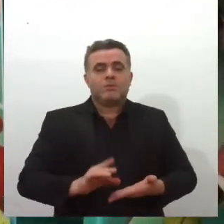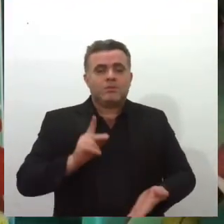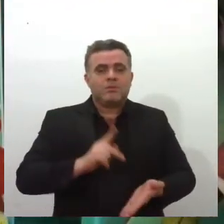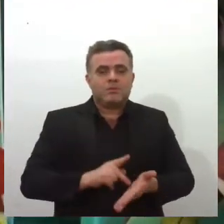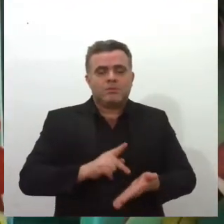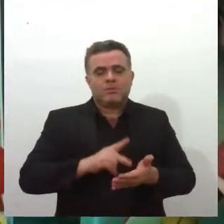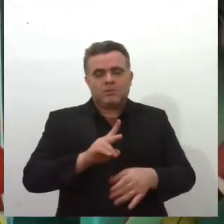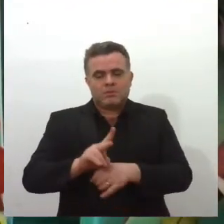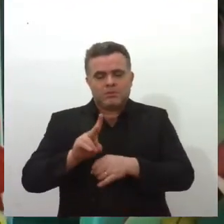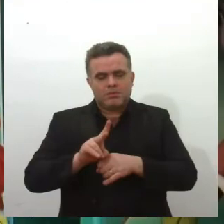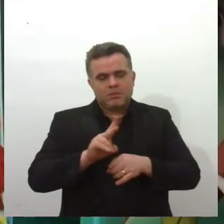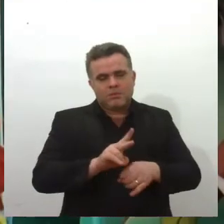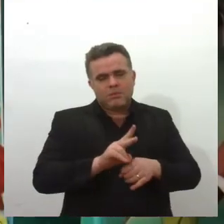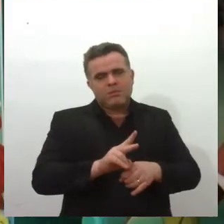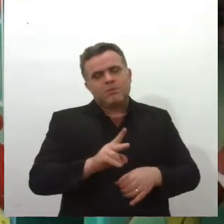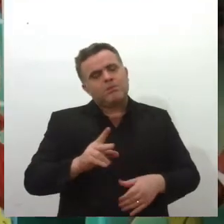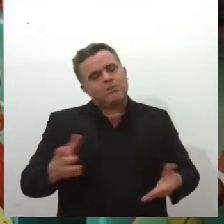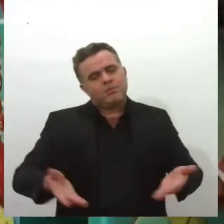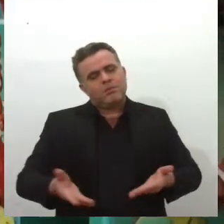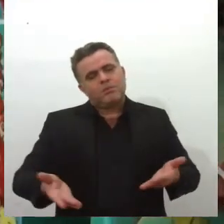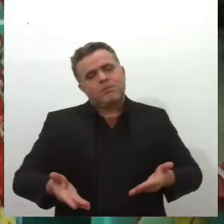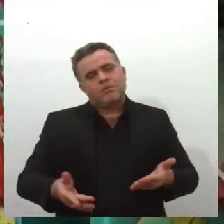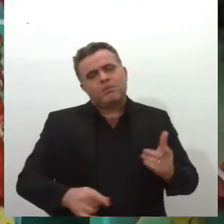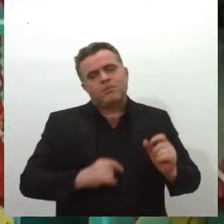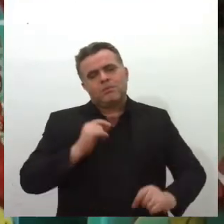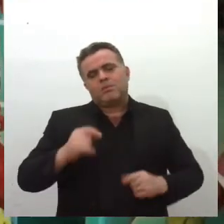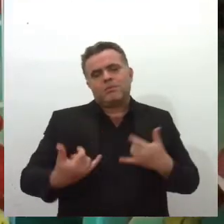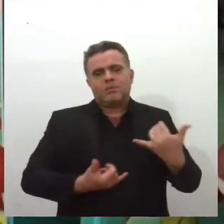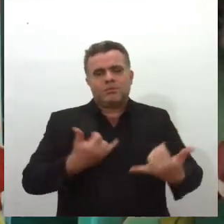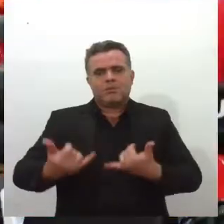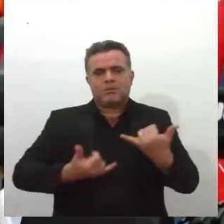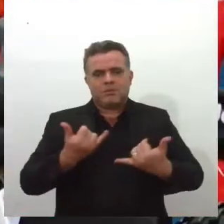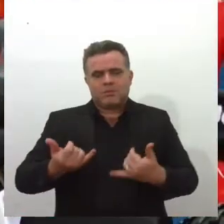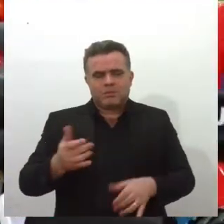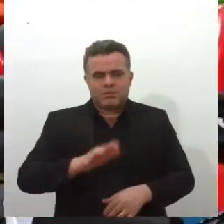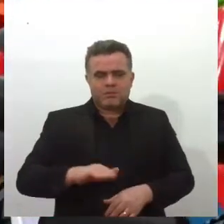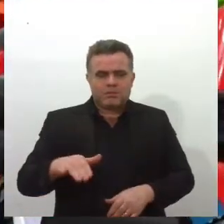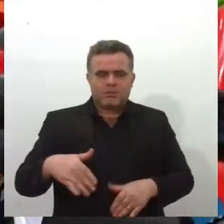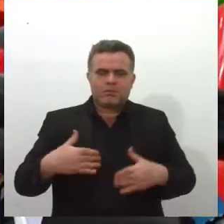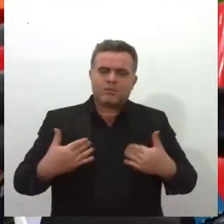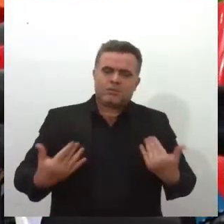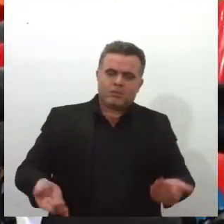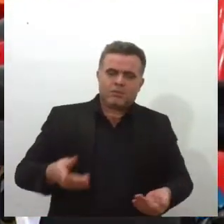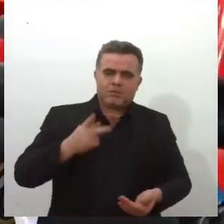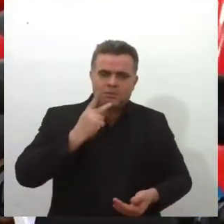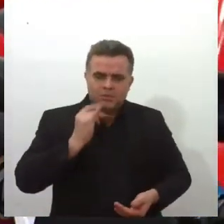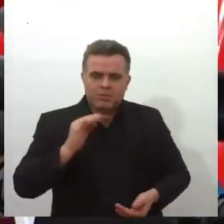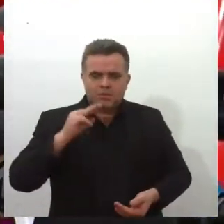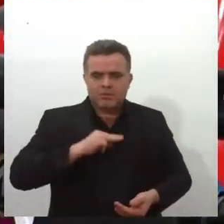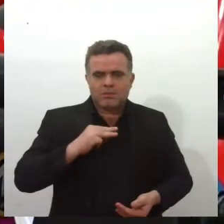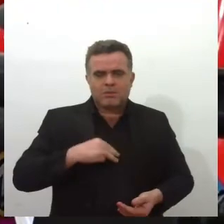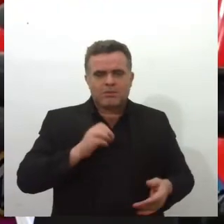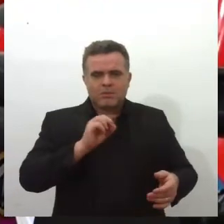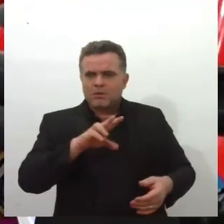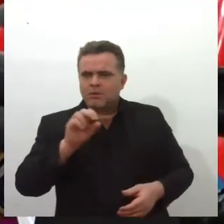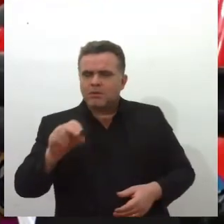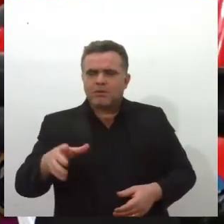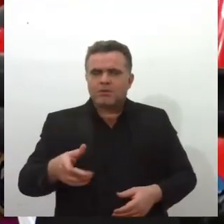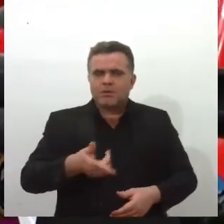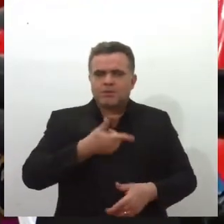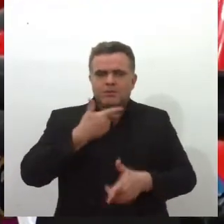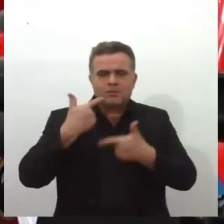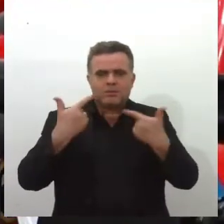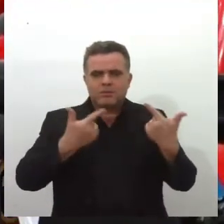a necessidade do cliente nesse momento que é brinquedo para o Dia das Crianças, né? Para os pais, ver o sorriso da criançada